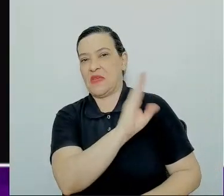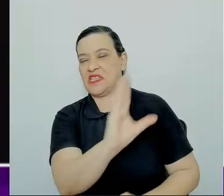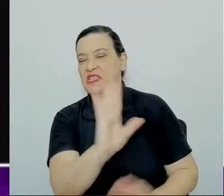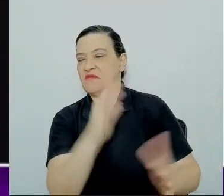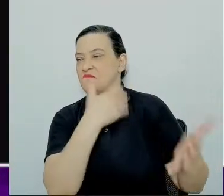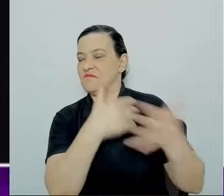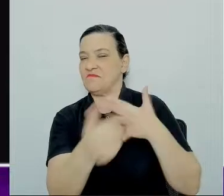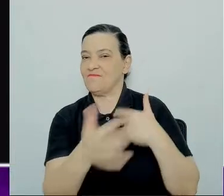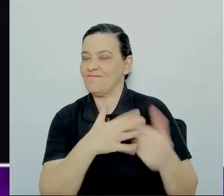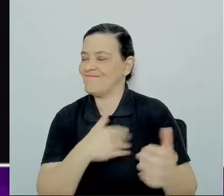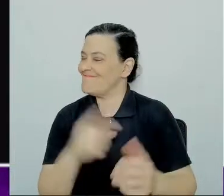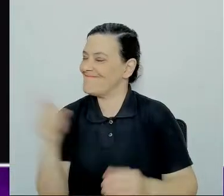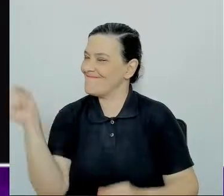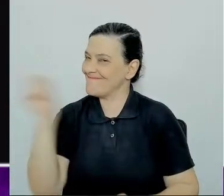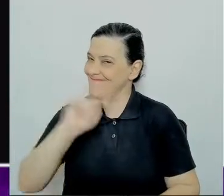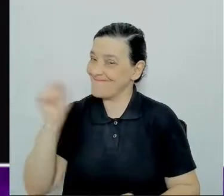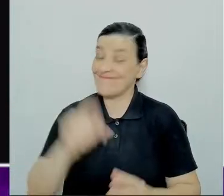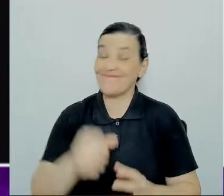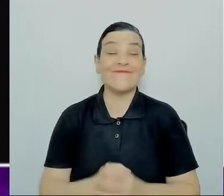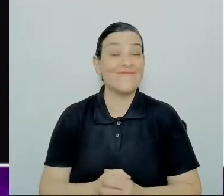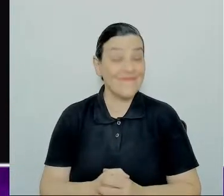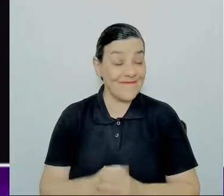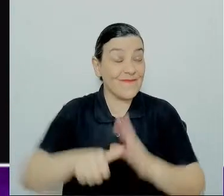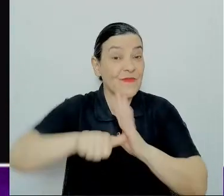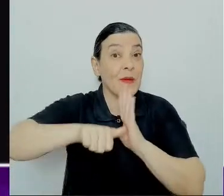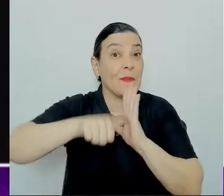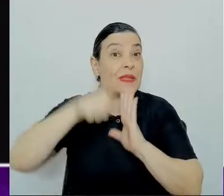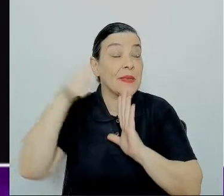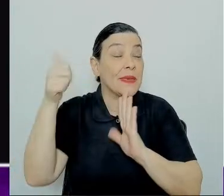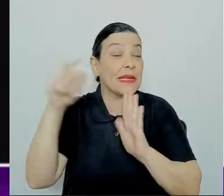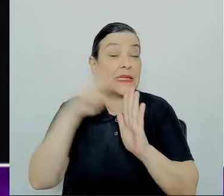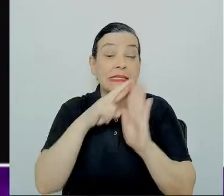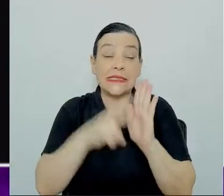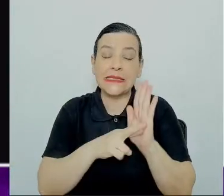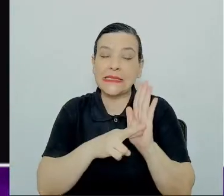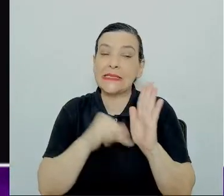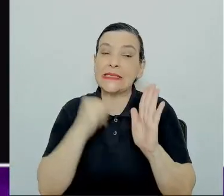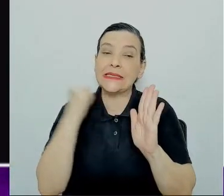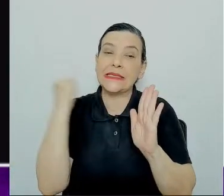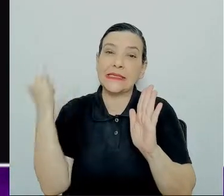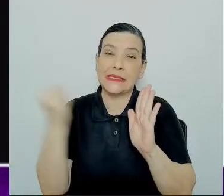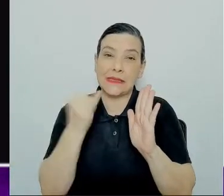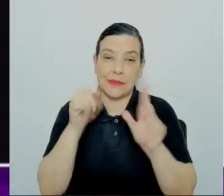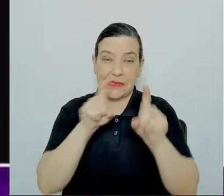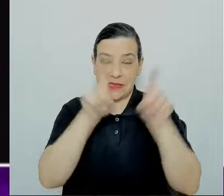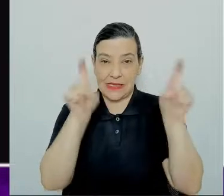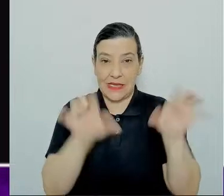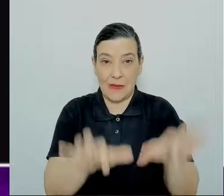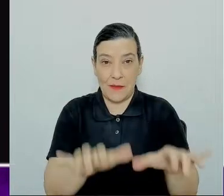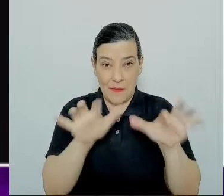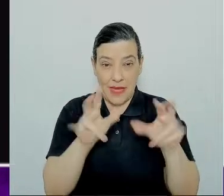ambiente? Não. Primeira coisa, regra crucial, máquinas virtuais não devem ficar expostas para a